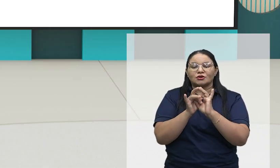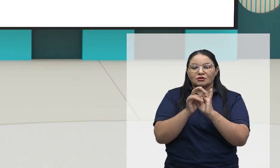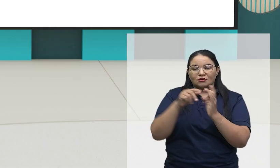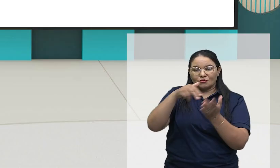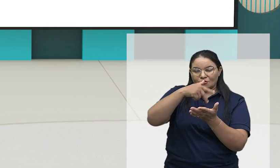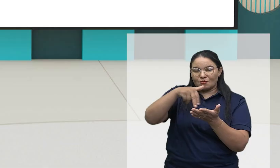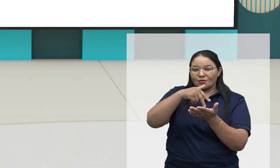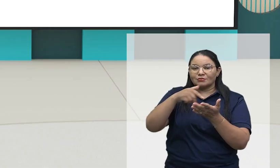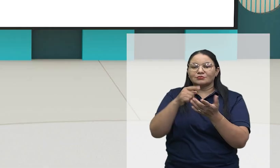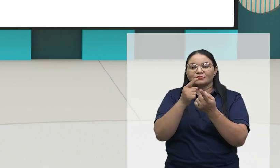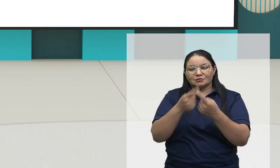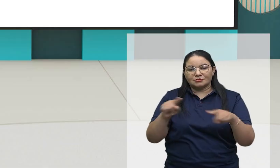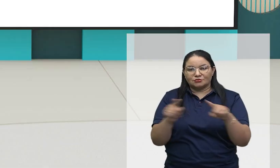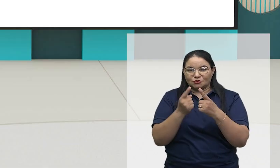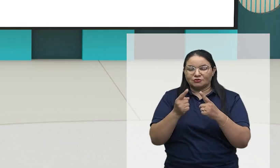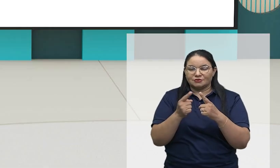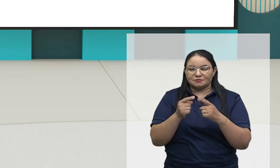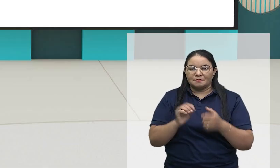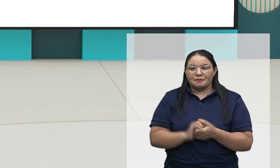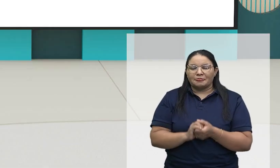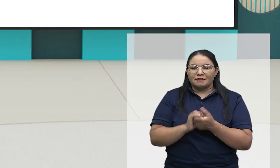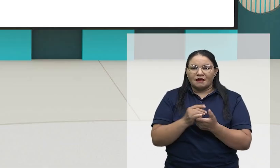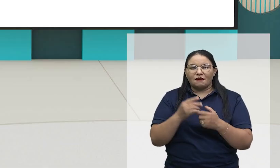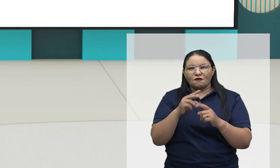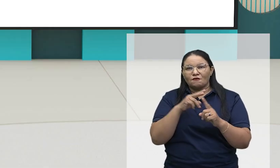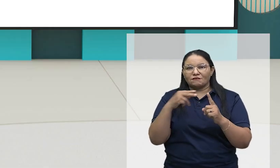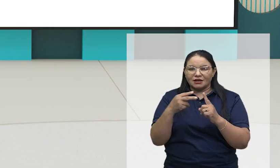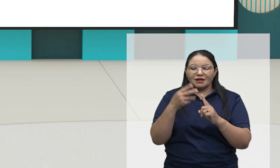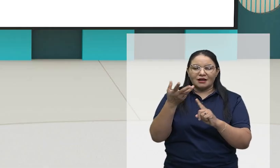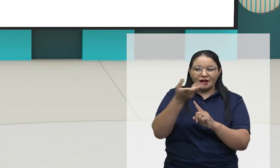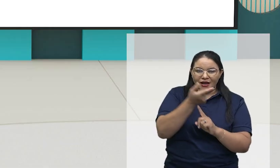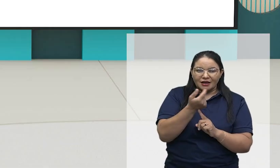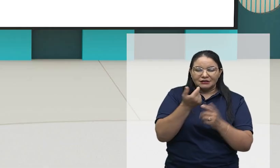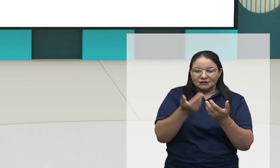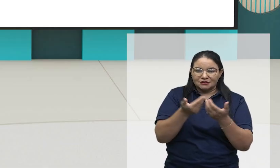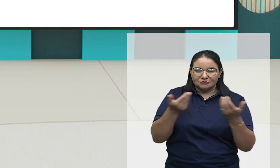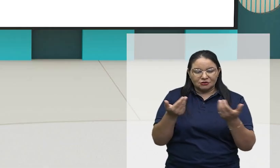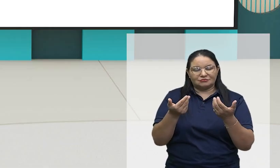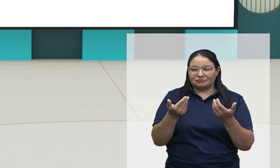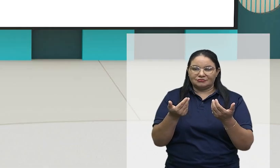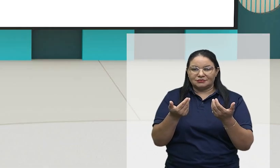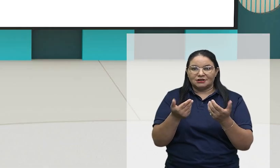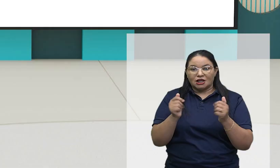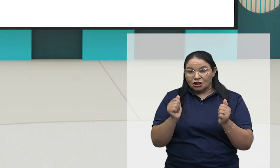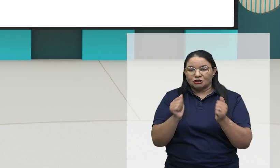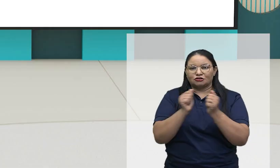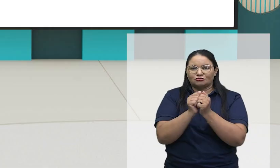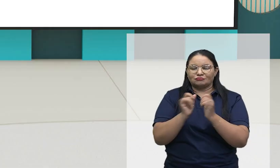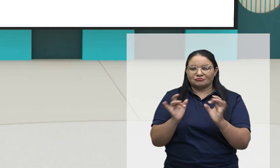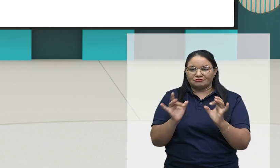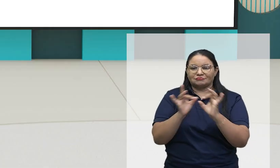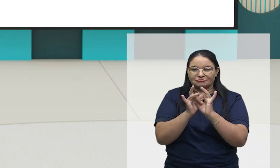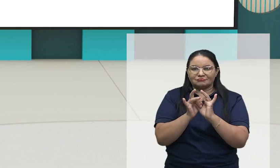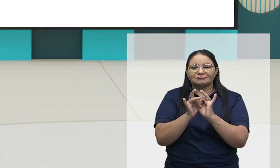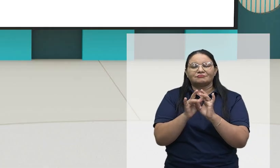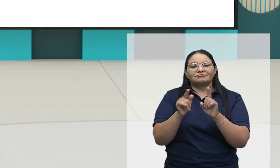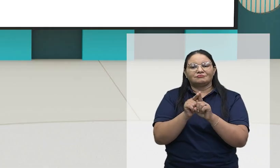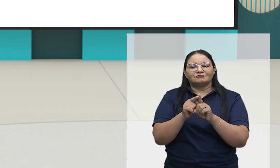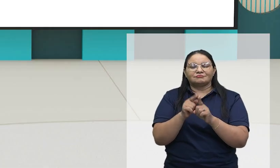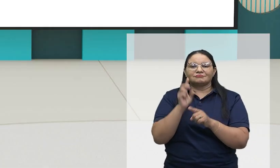esse contexto. Não é olhar de forma separada. Estamos didaticamente olhando essas